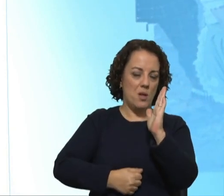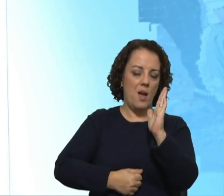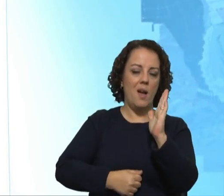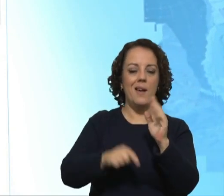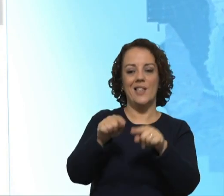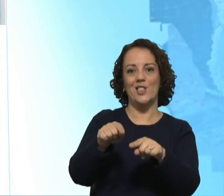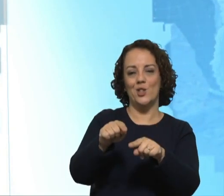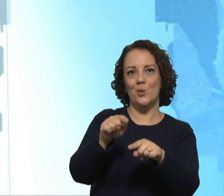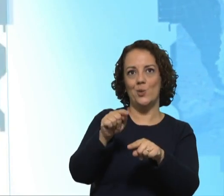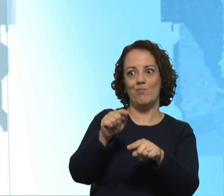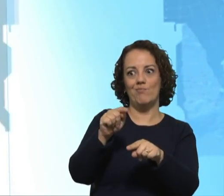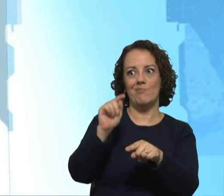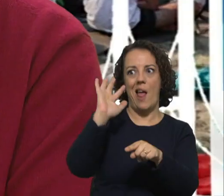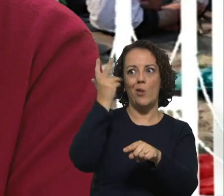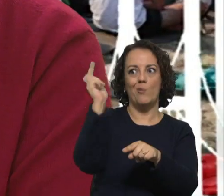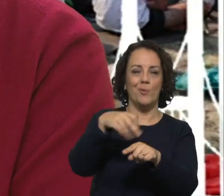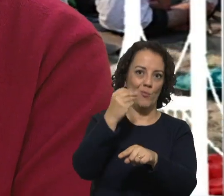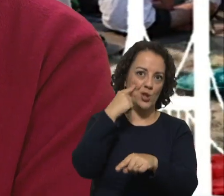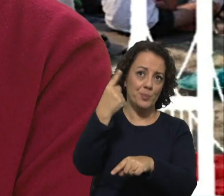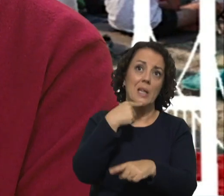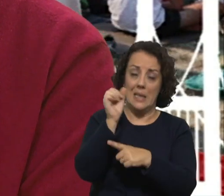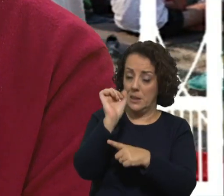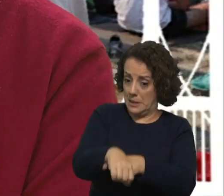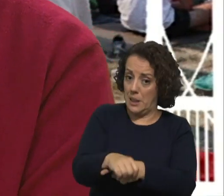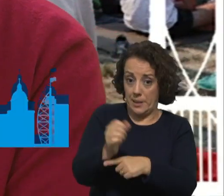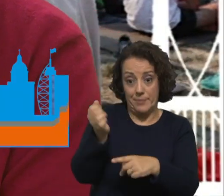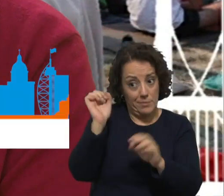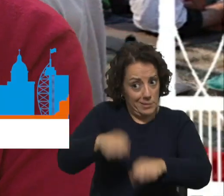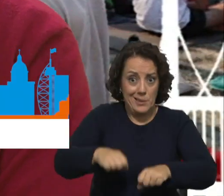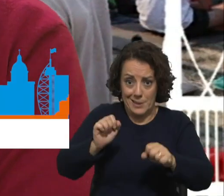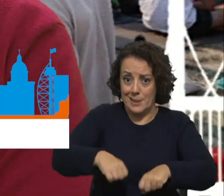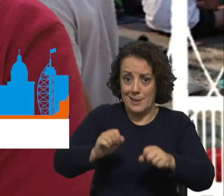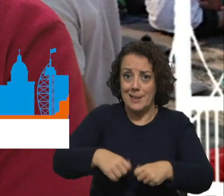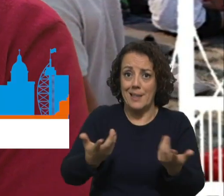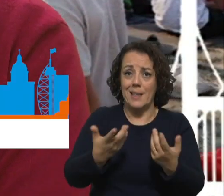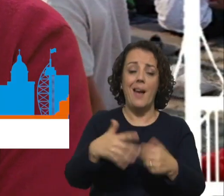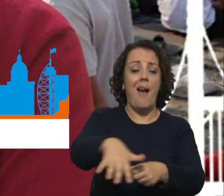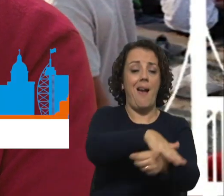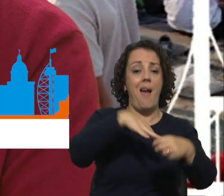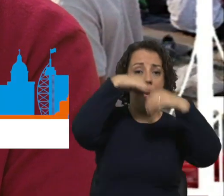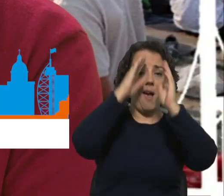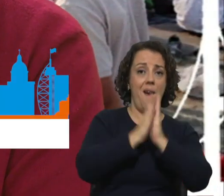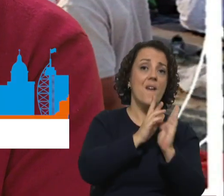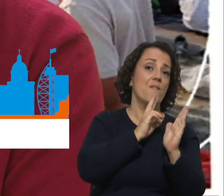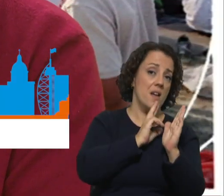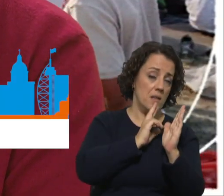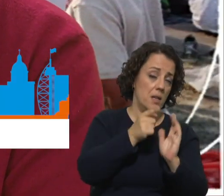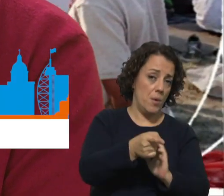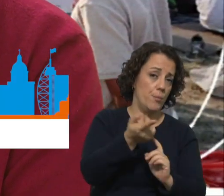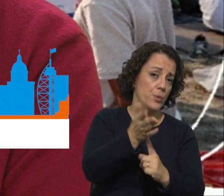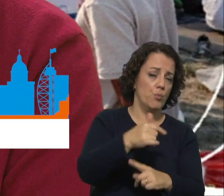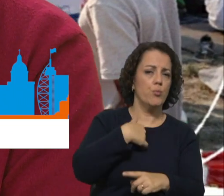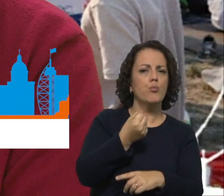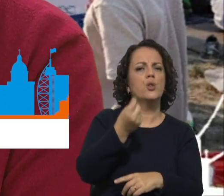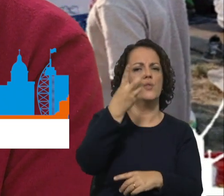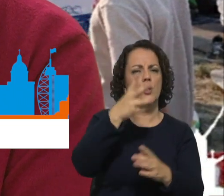ocasião muito própria, muito especial. Sim, completamente. Mesmo em relação ao Santuário de Fátima, nós colaboramos muitas vezes com